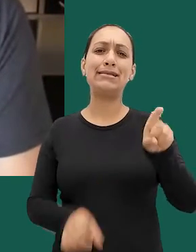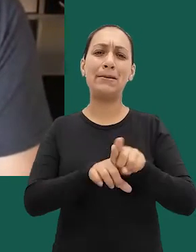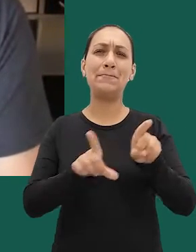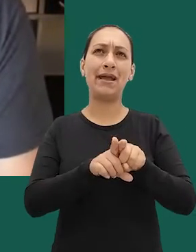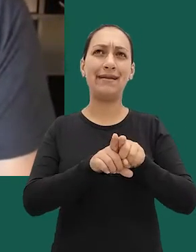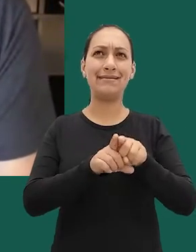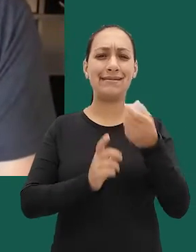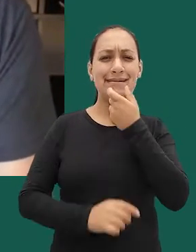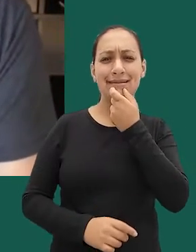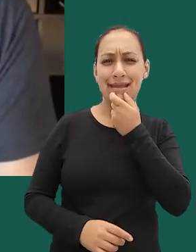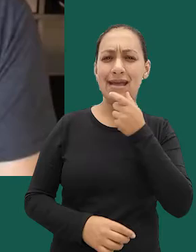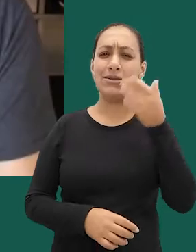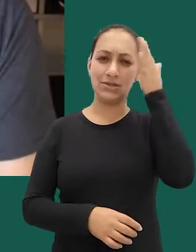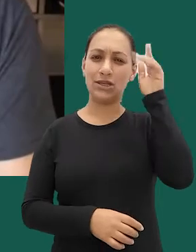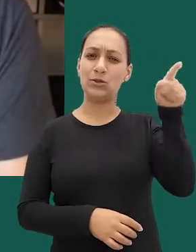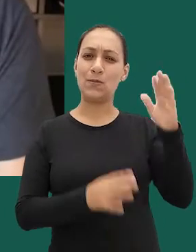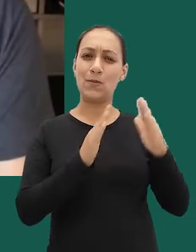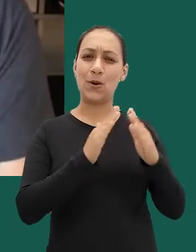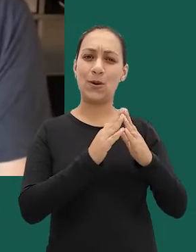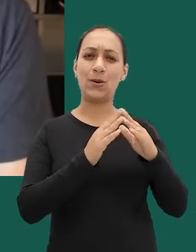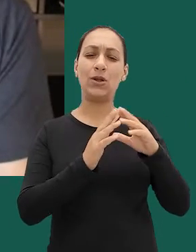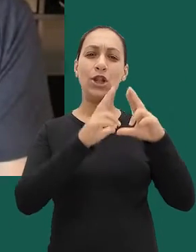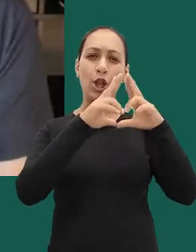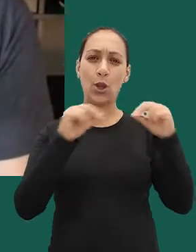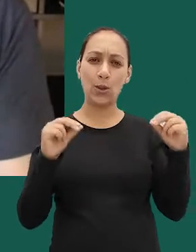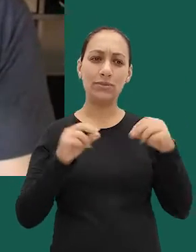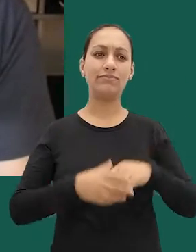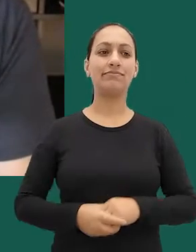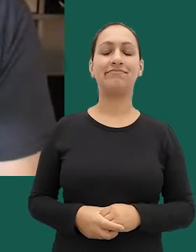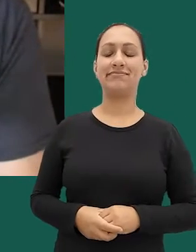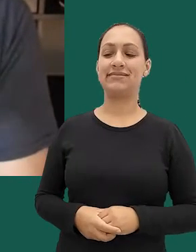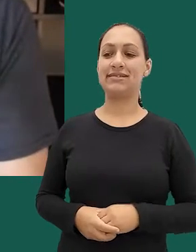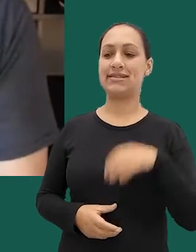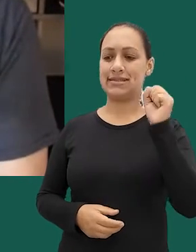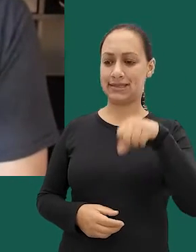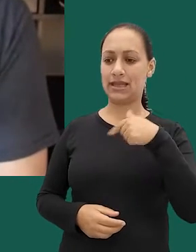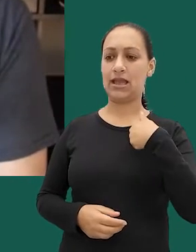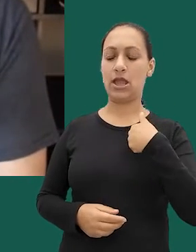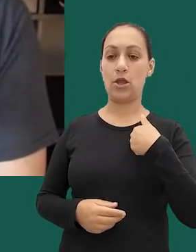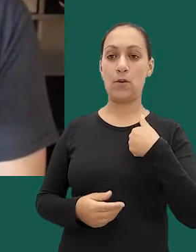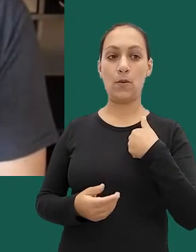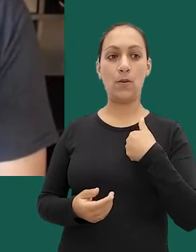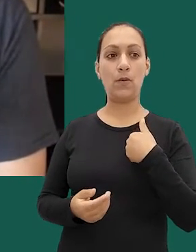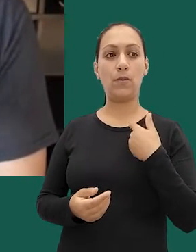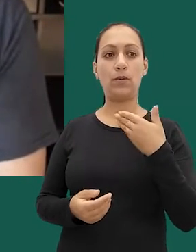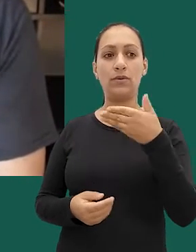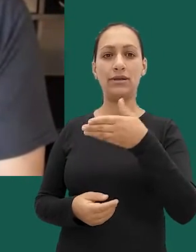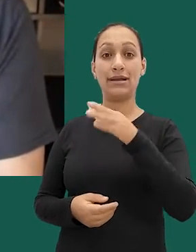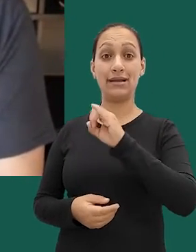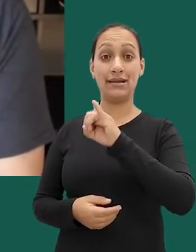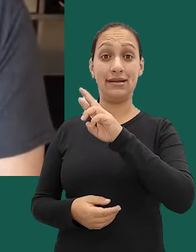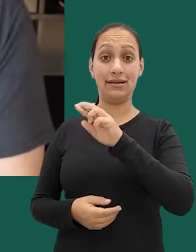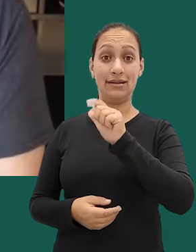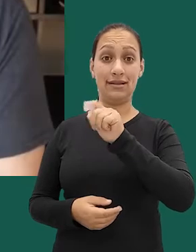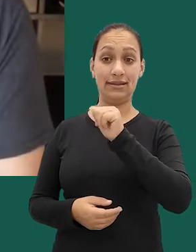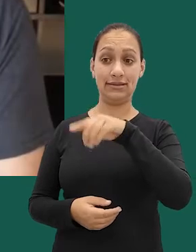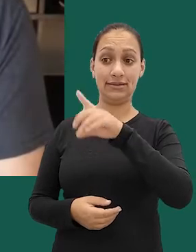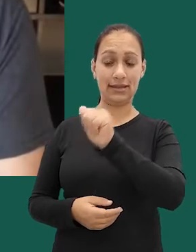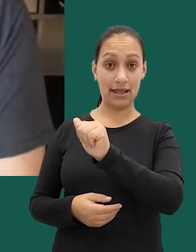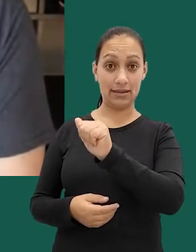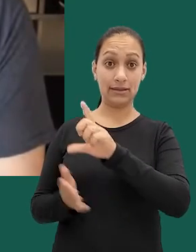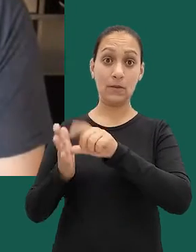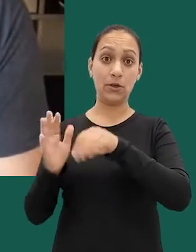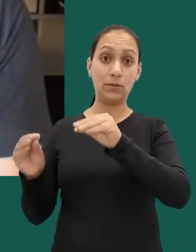Londres. Sim, para quem não sabe, eu comecei na Irlanda, depois mudei com a Cris